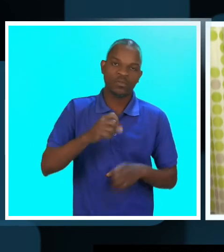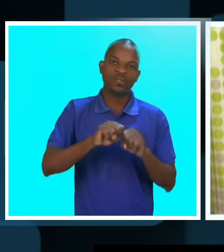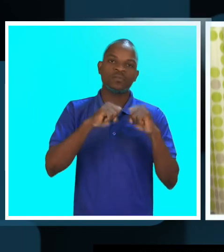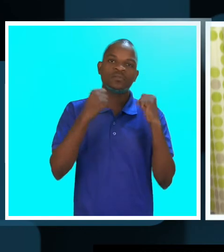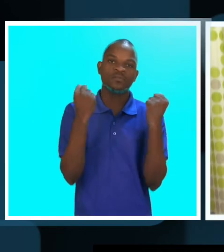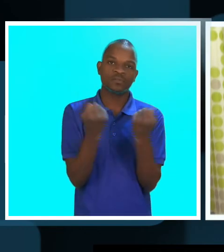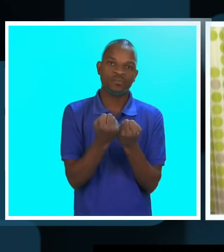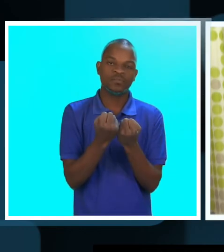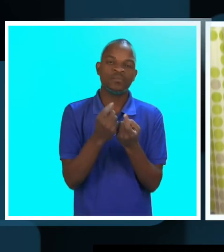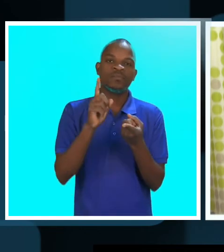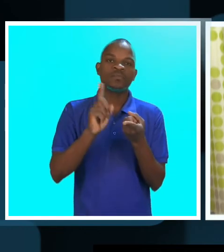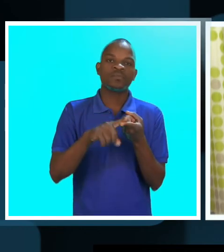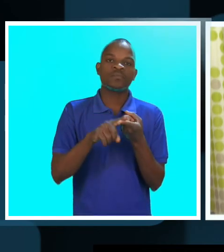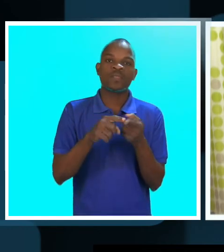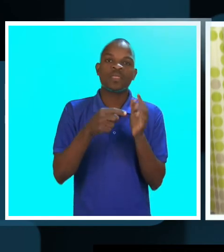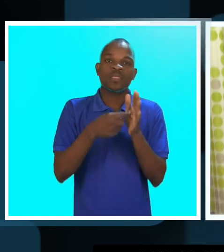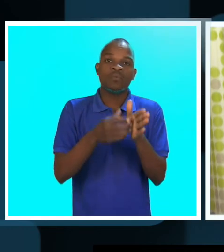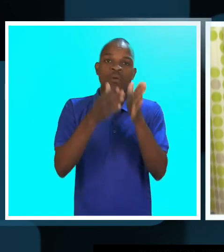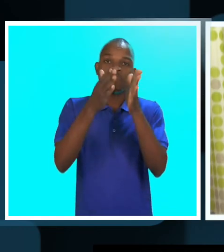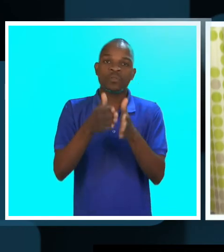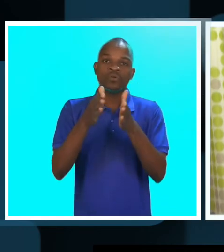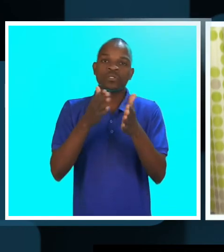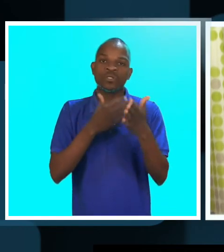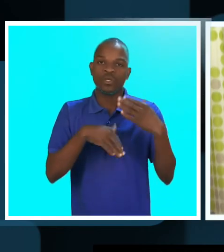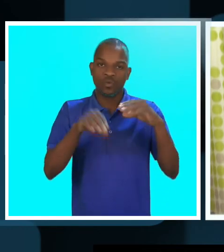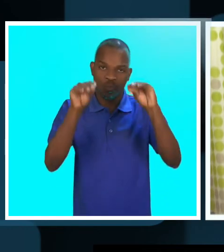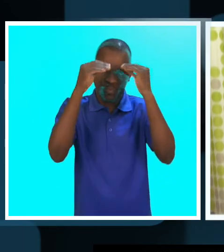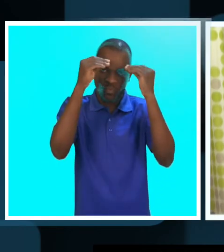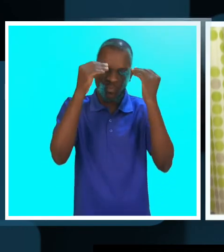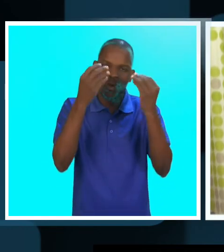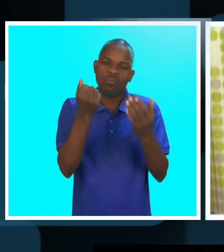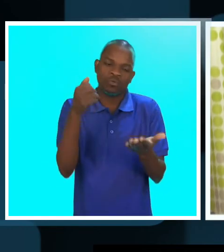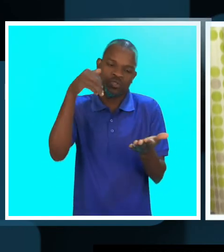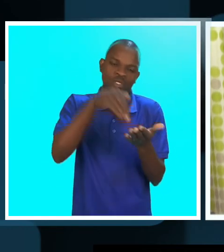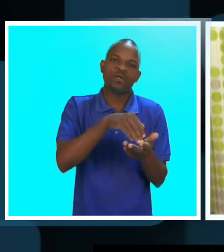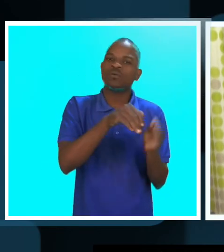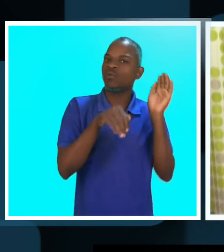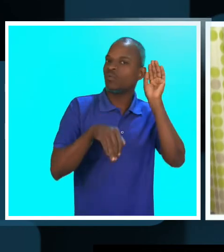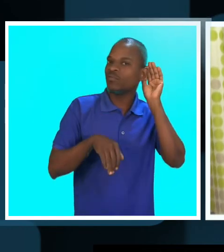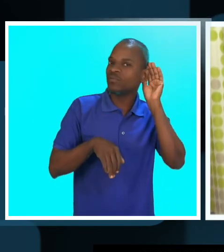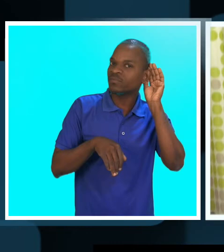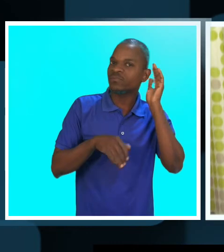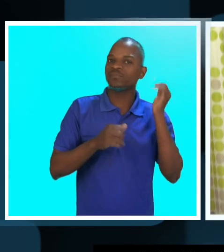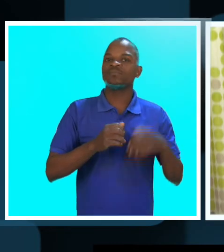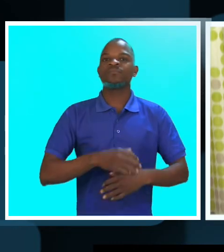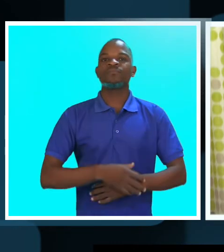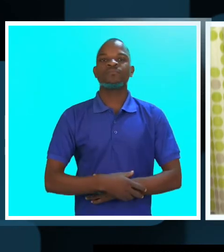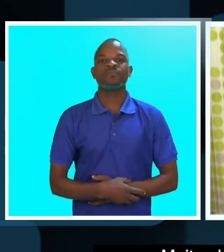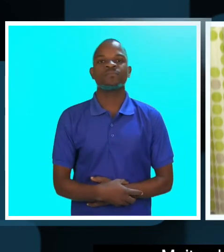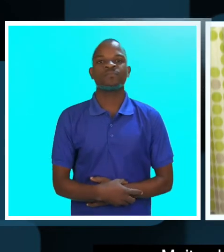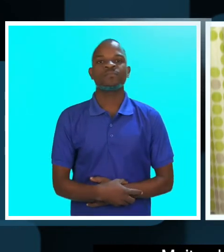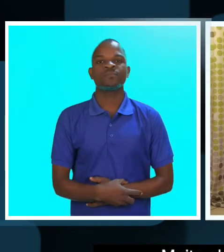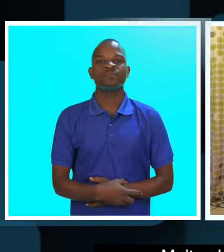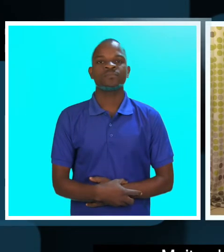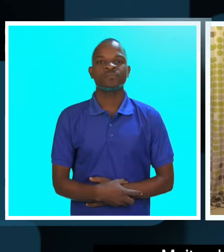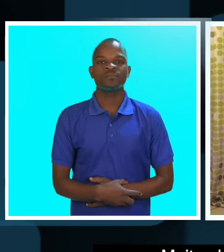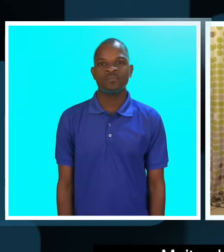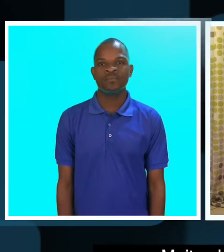e para aqueles que pretenderem frequentar algum curso, vão ter lá mais informações.